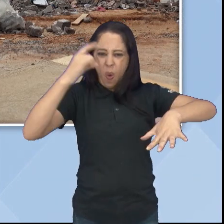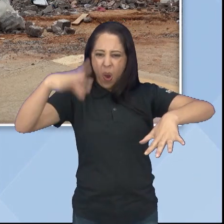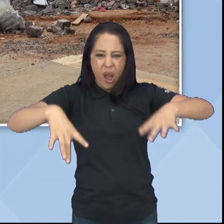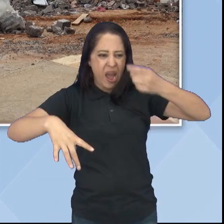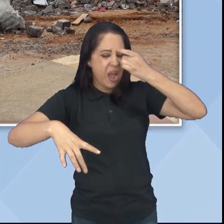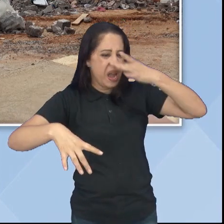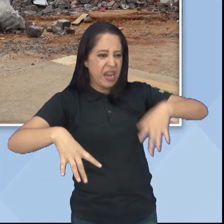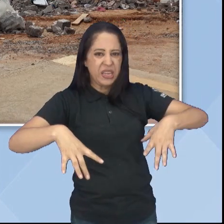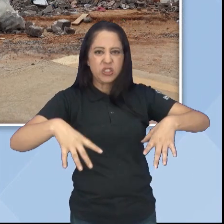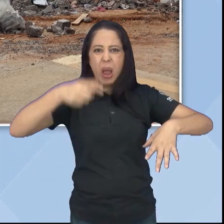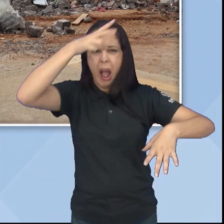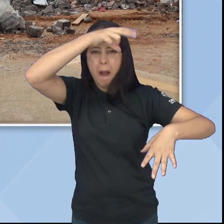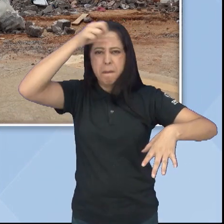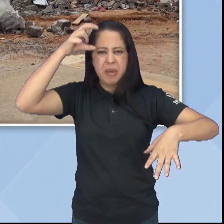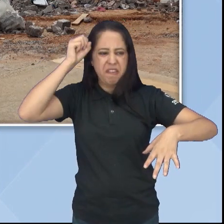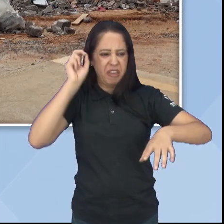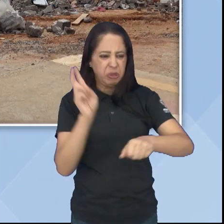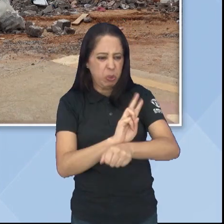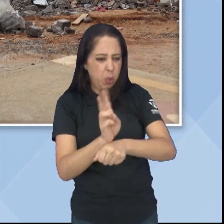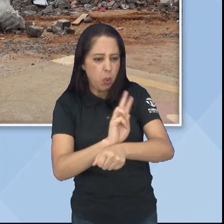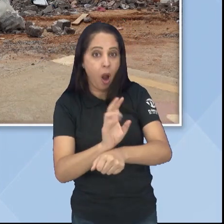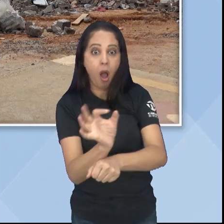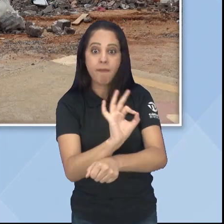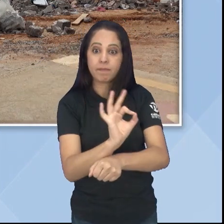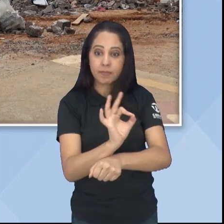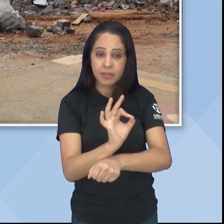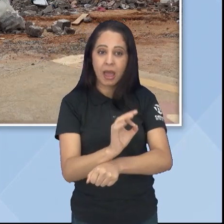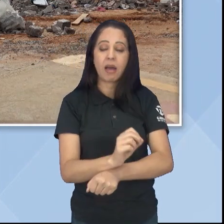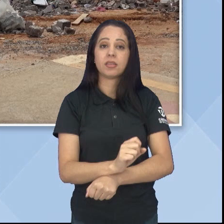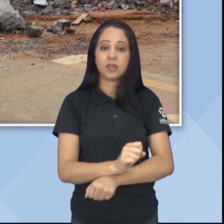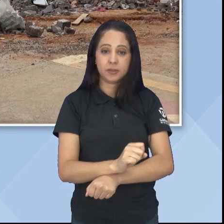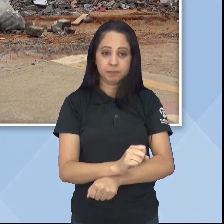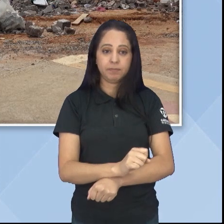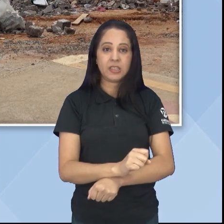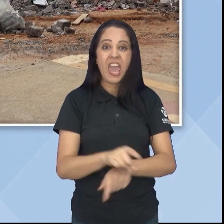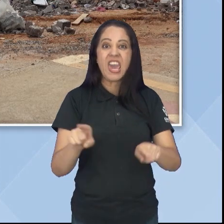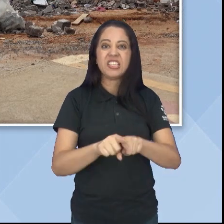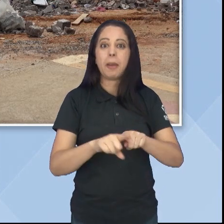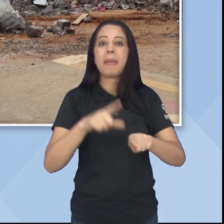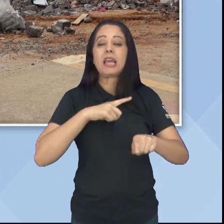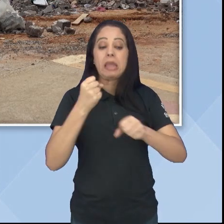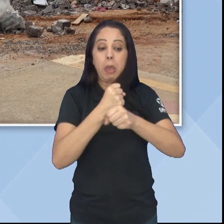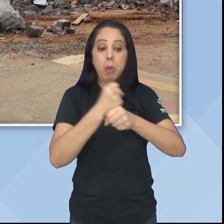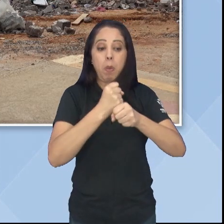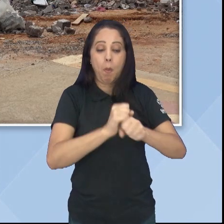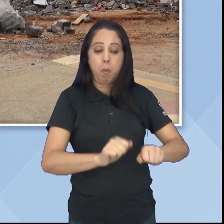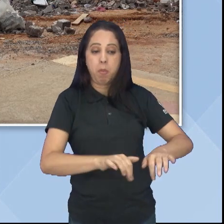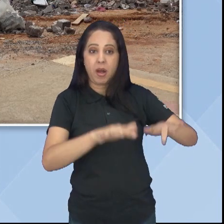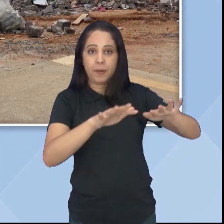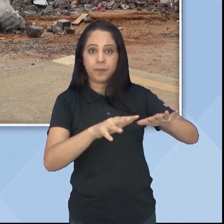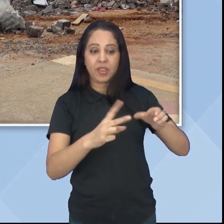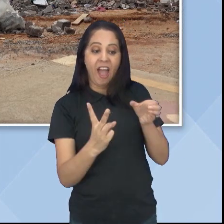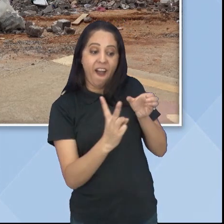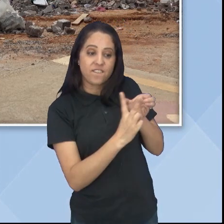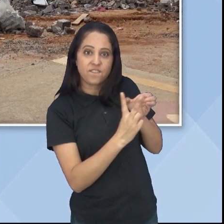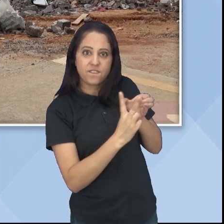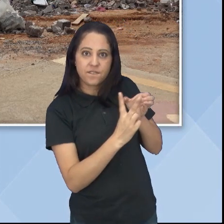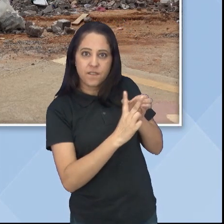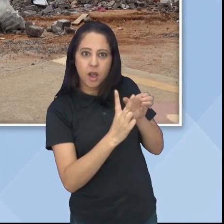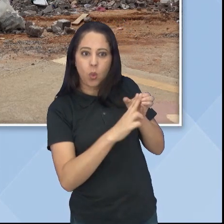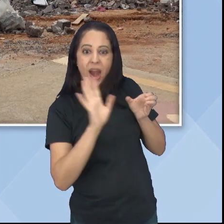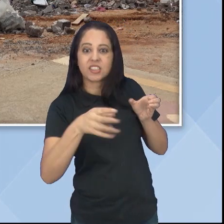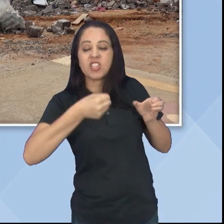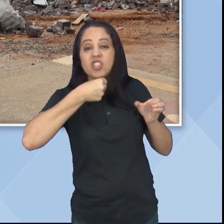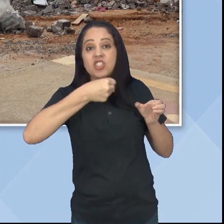da prefeitura, a área está repleta de lixo e de entulho. A TV Vanguarda fez a matéria lá